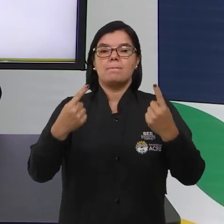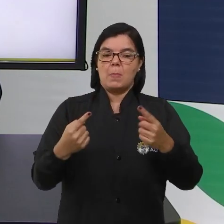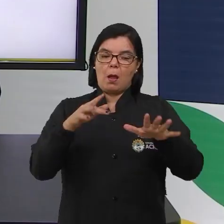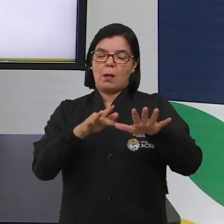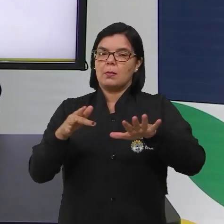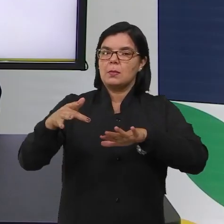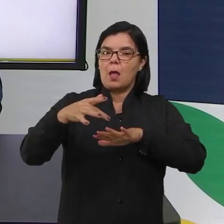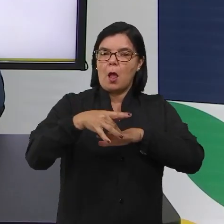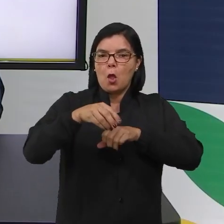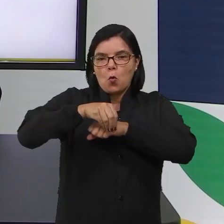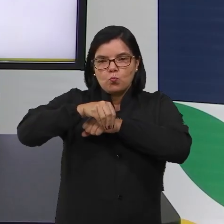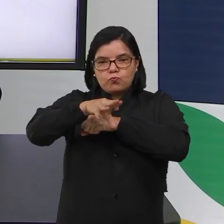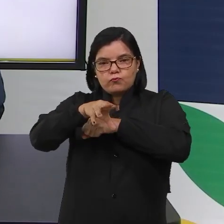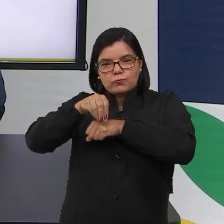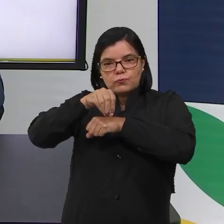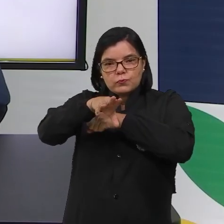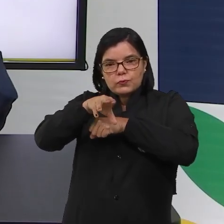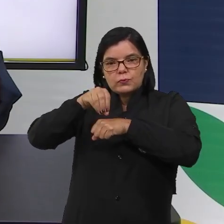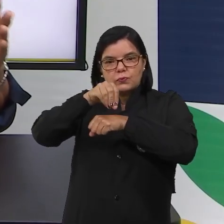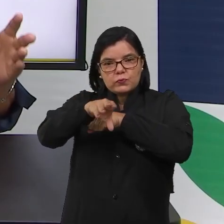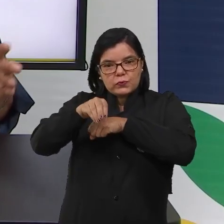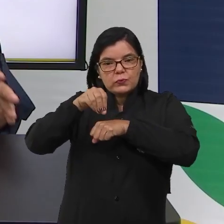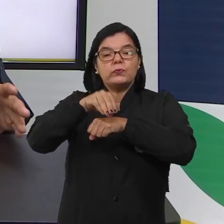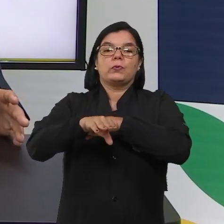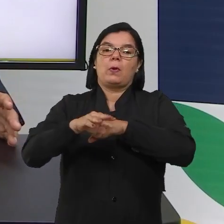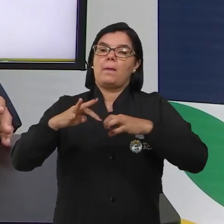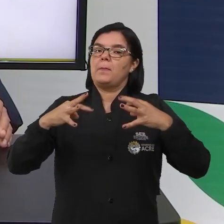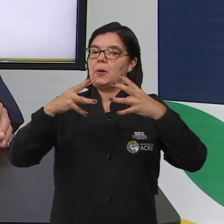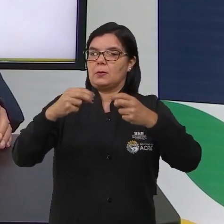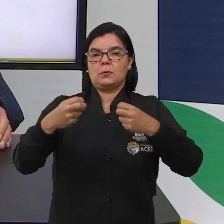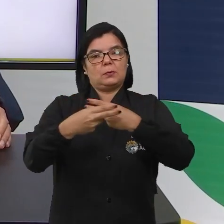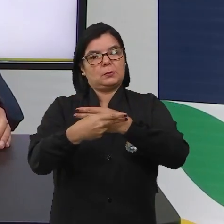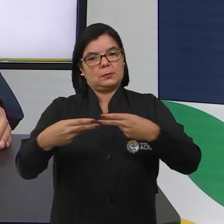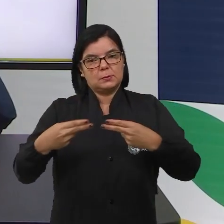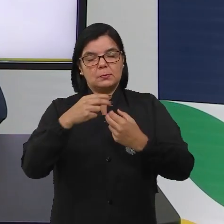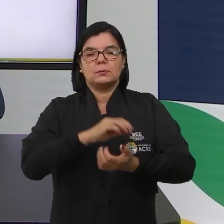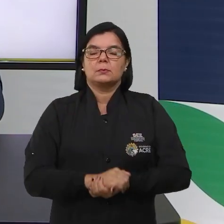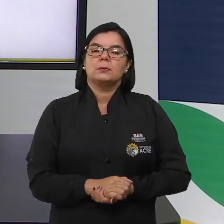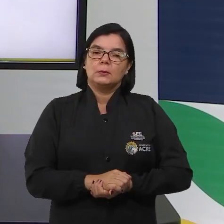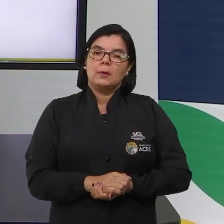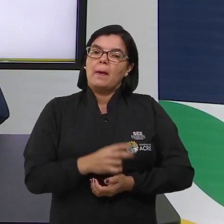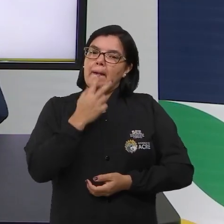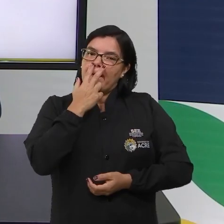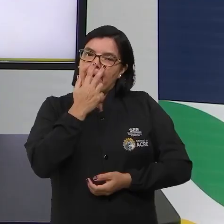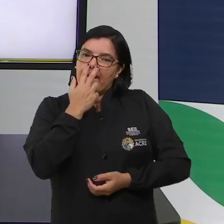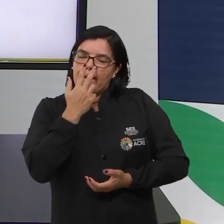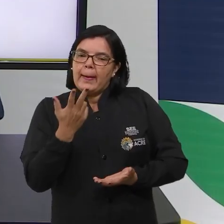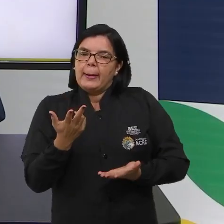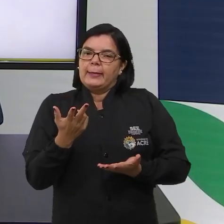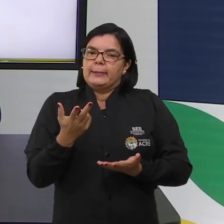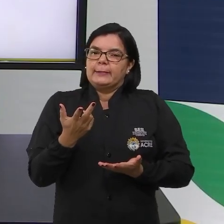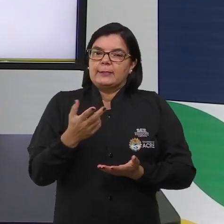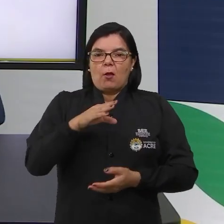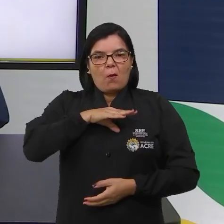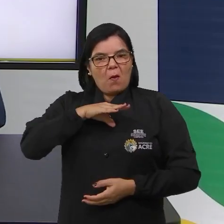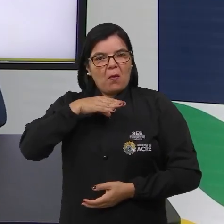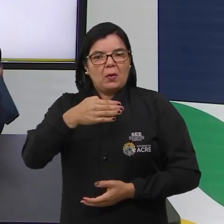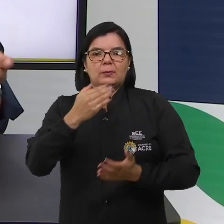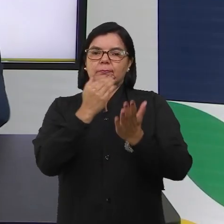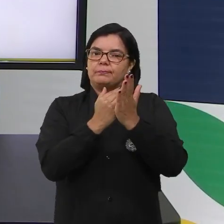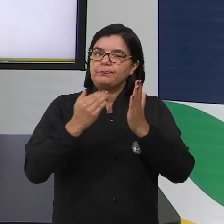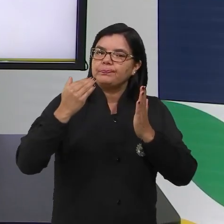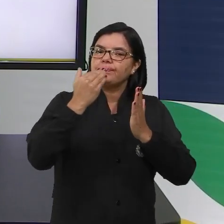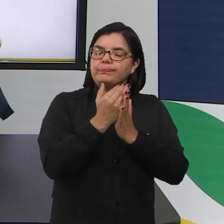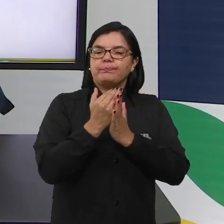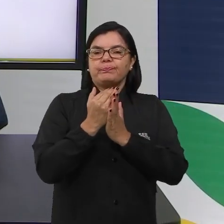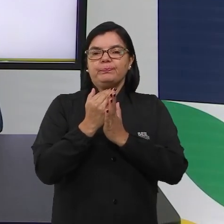redes sociais eu solto farpas para todos os lados. E parece que a gente ganha uma coragem a mais quando